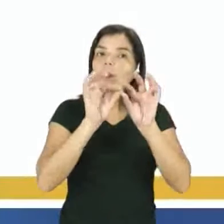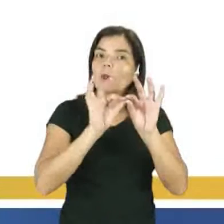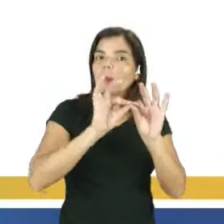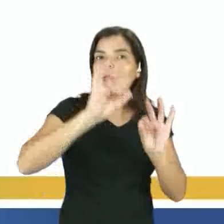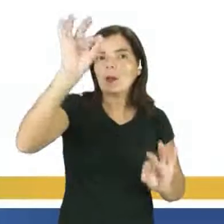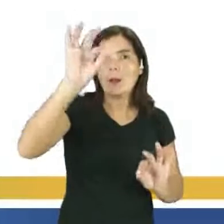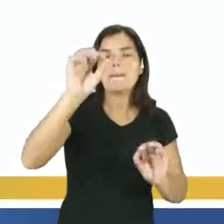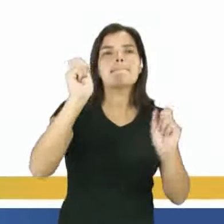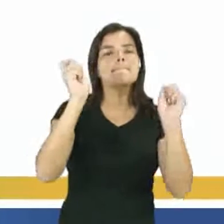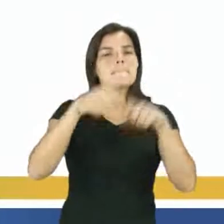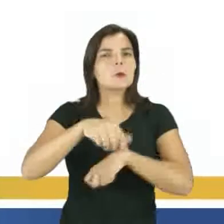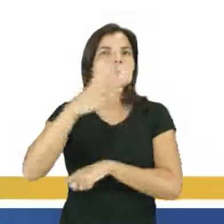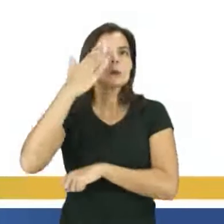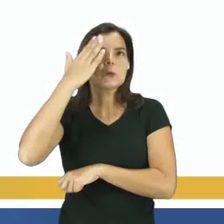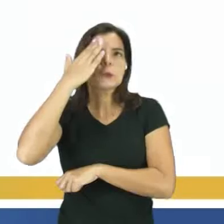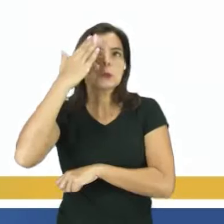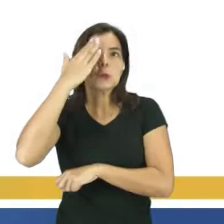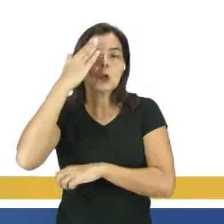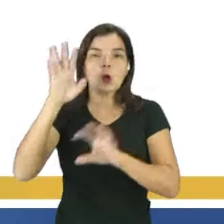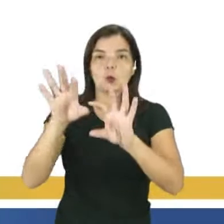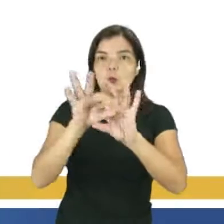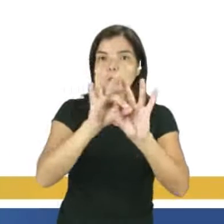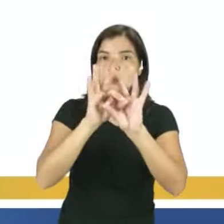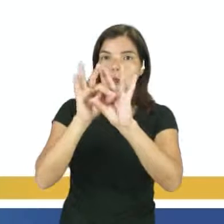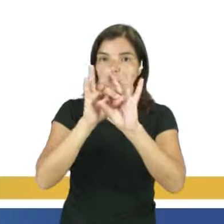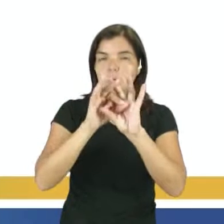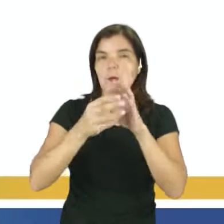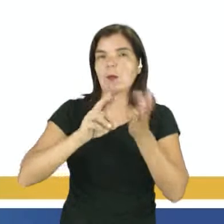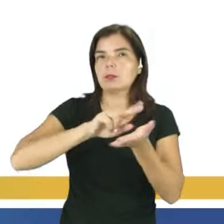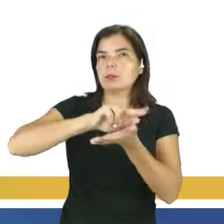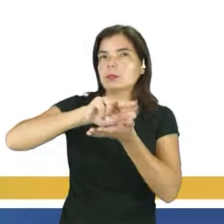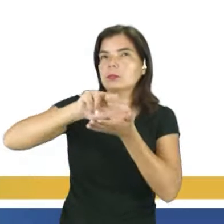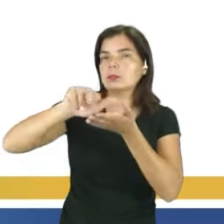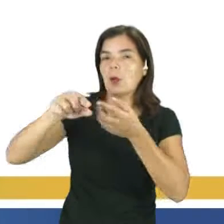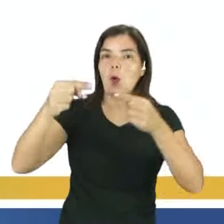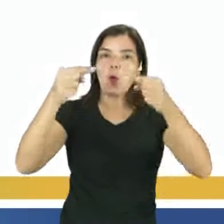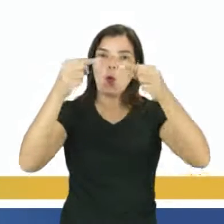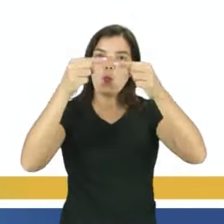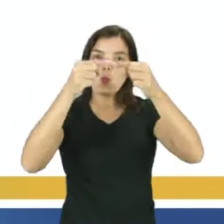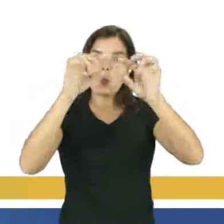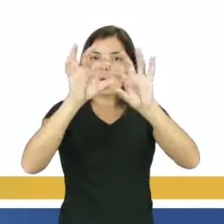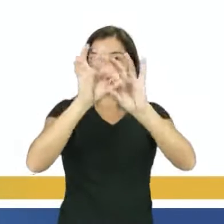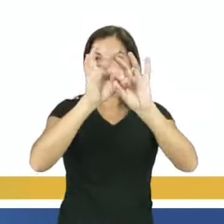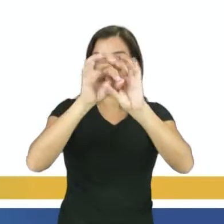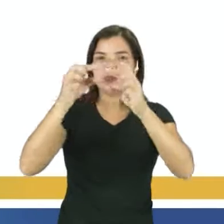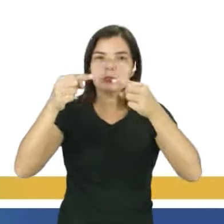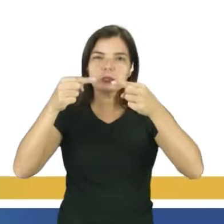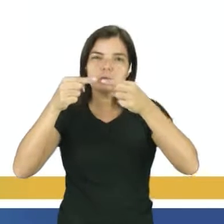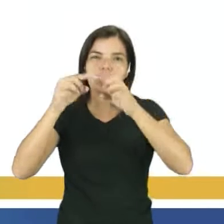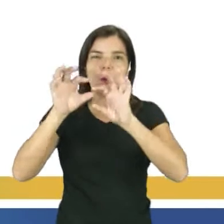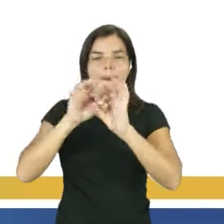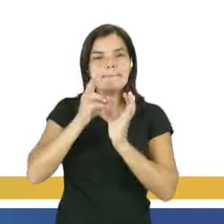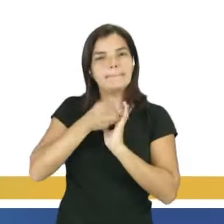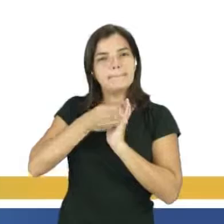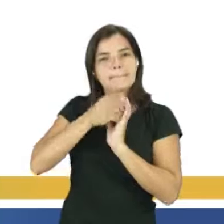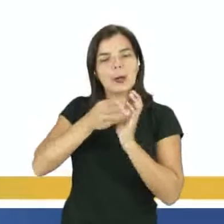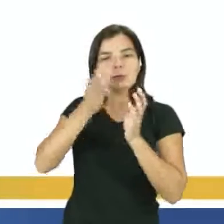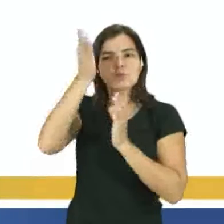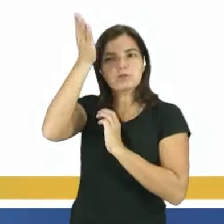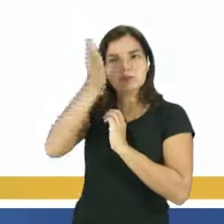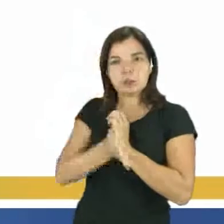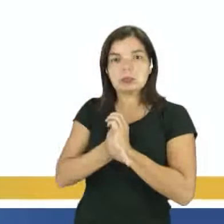reta pode ser entendida como uma união de infinitos pontos que estão alinhados numa mesma